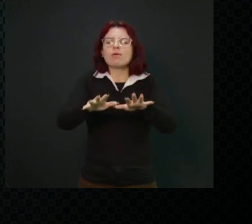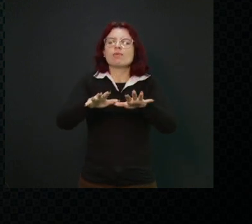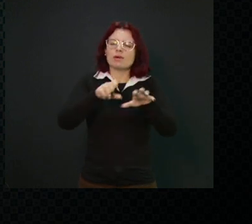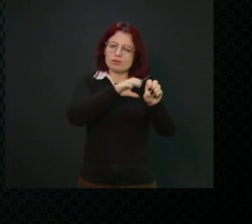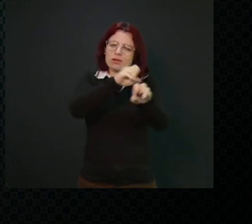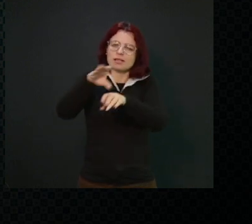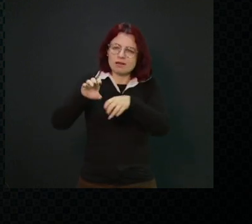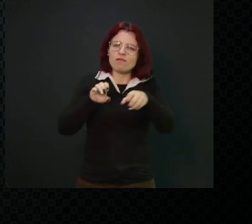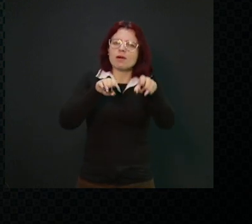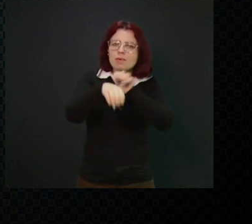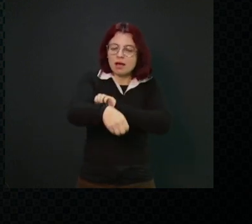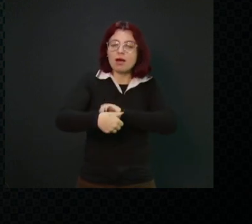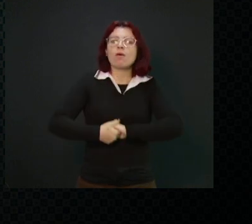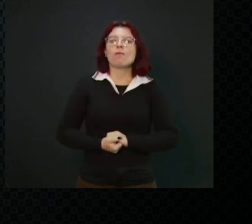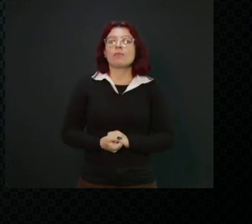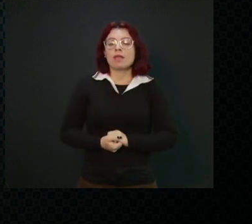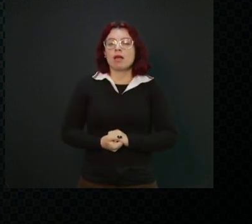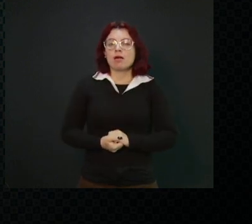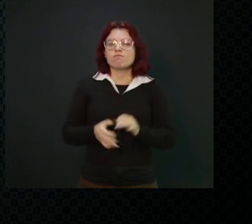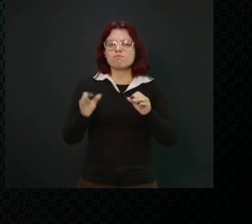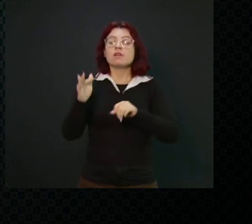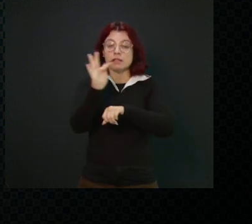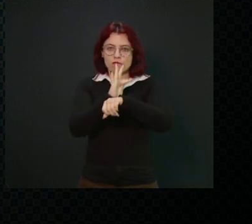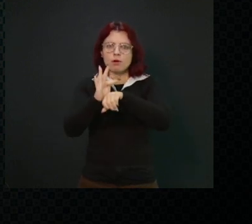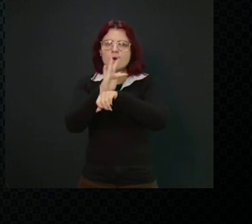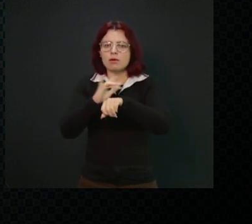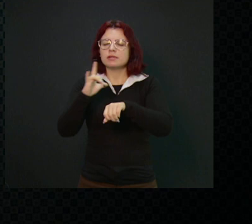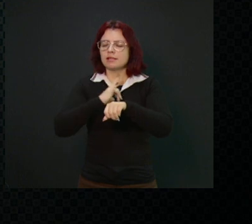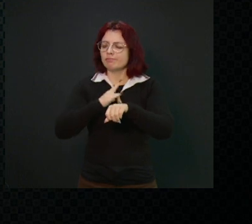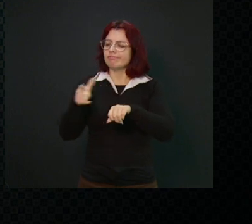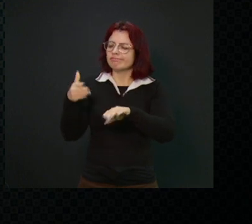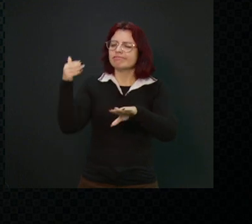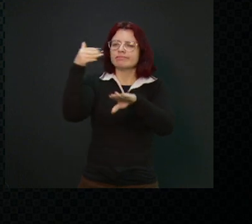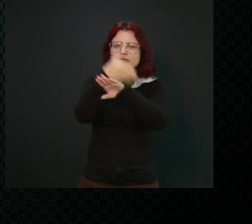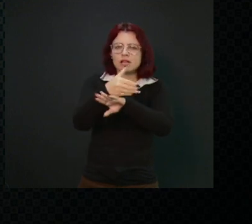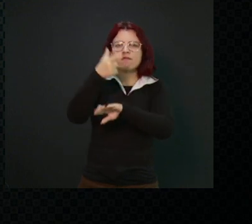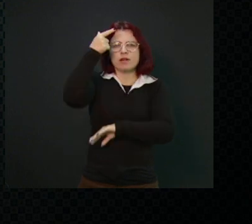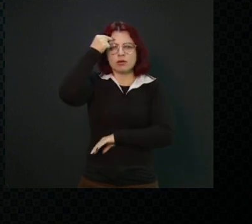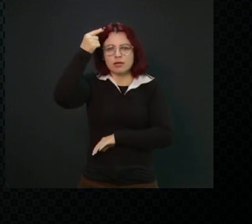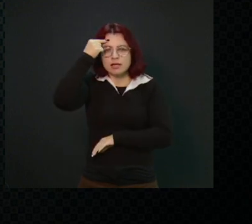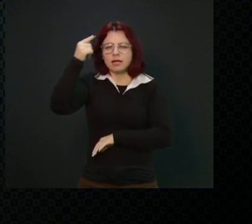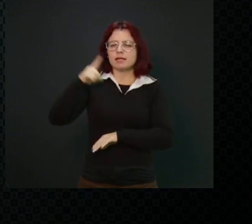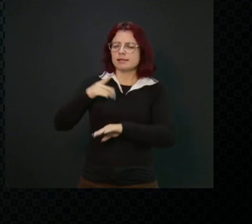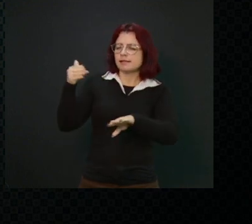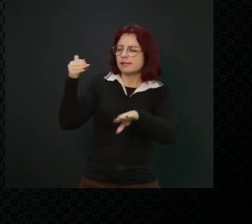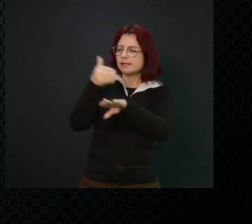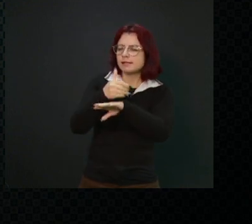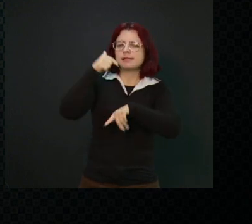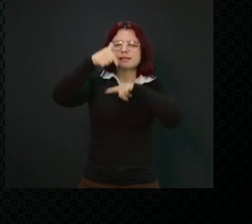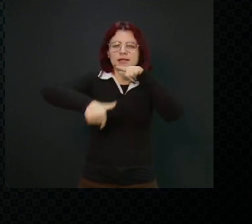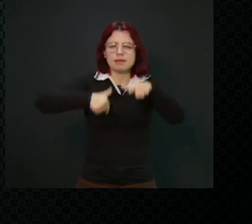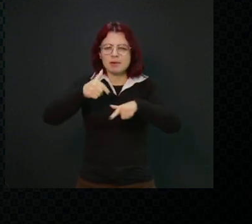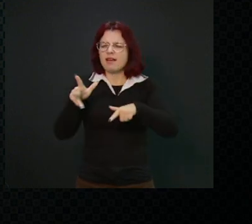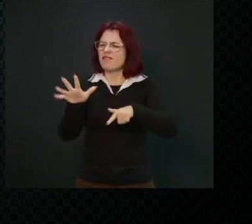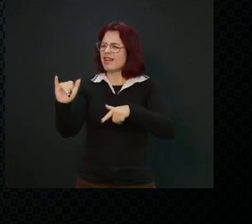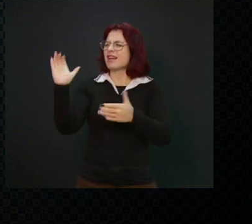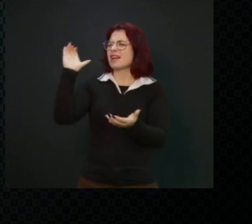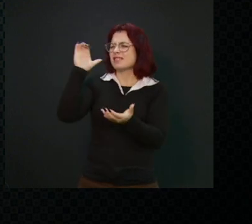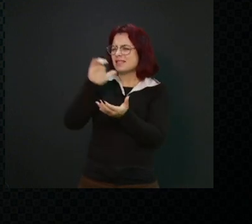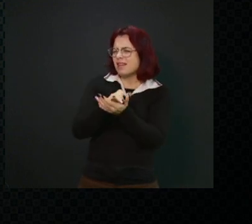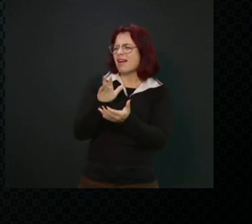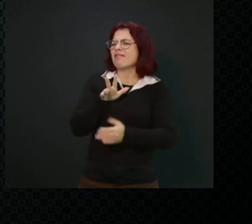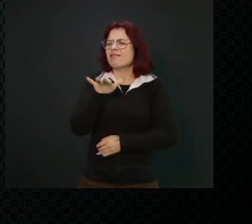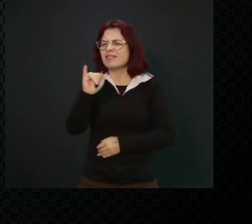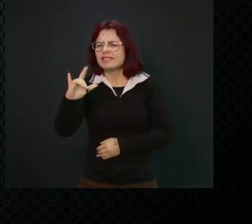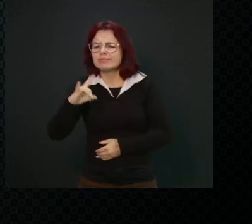ela pode ir para a universidade, ela vai estar ingressada, né, no mercado de trabalho, ela vai casar-se, ela vai ter